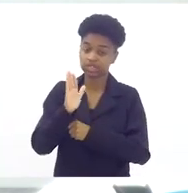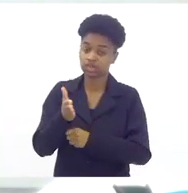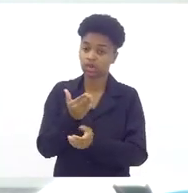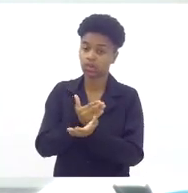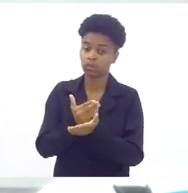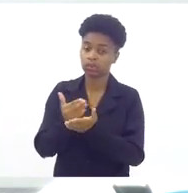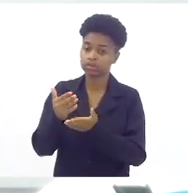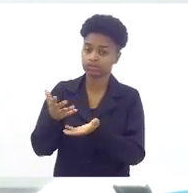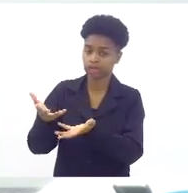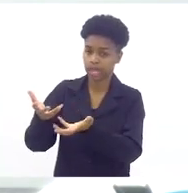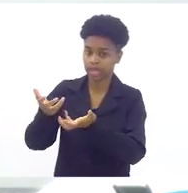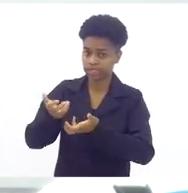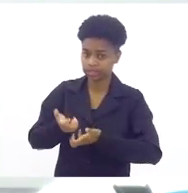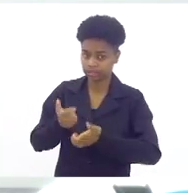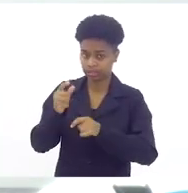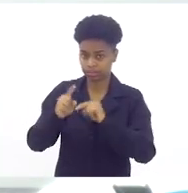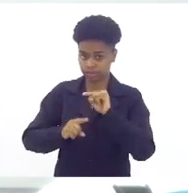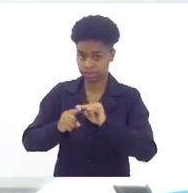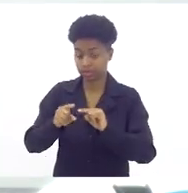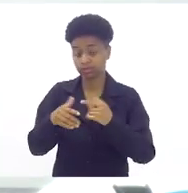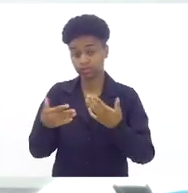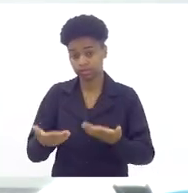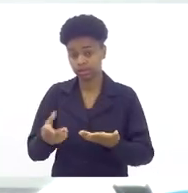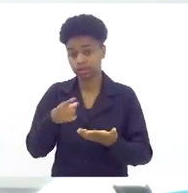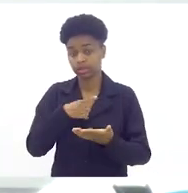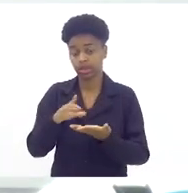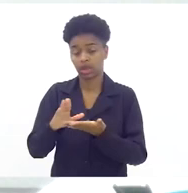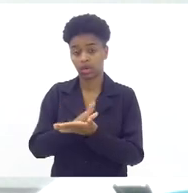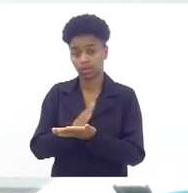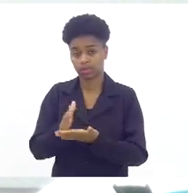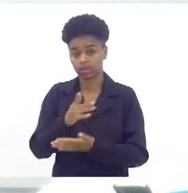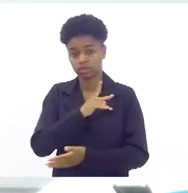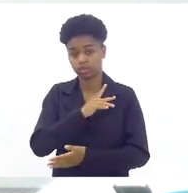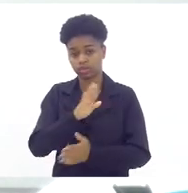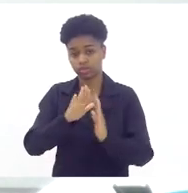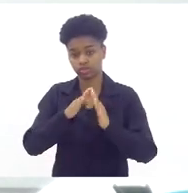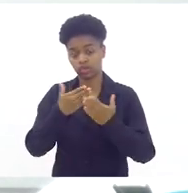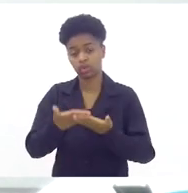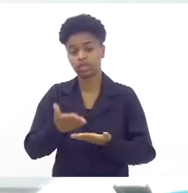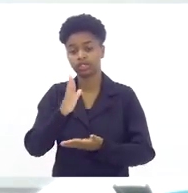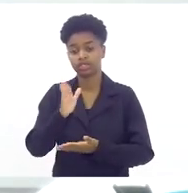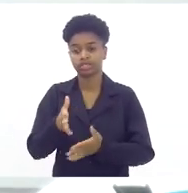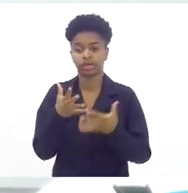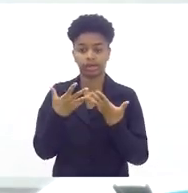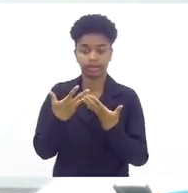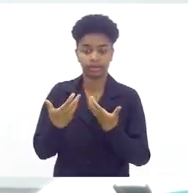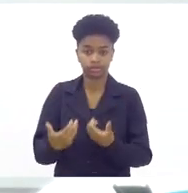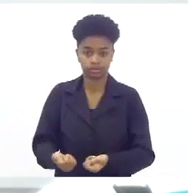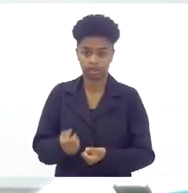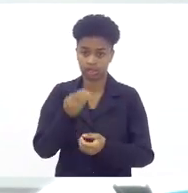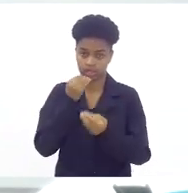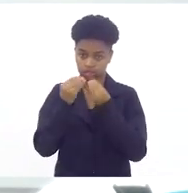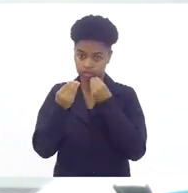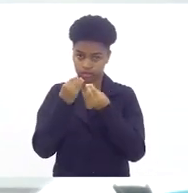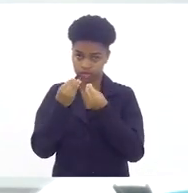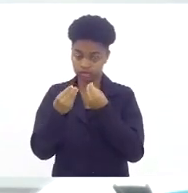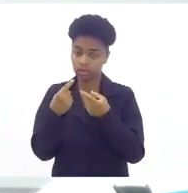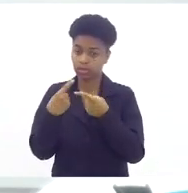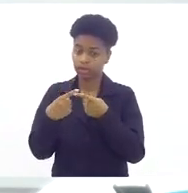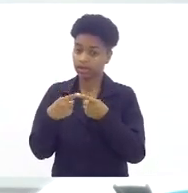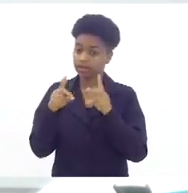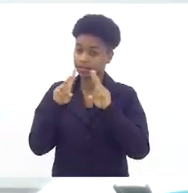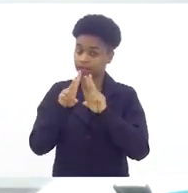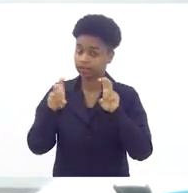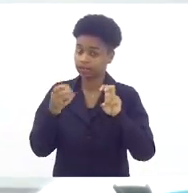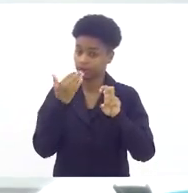a receber então eu tenho escolas que já estão recebendo Lanche porque aí a questão da refeição